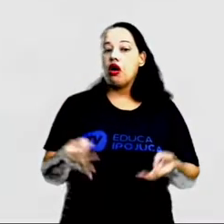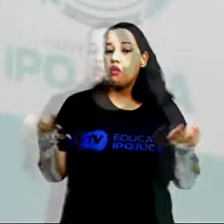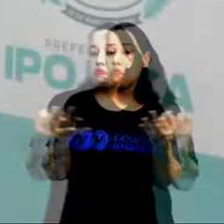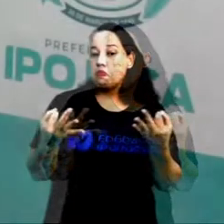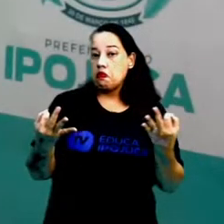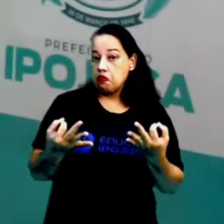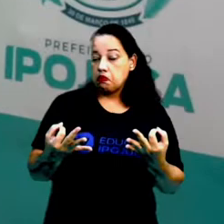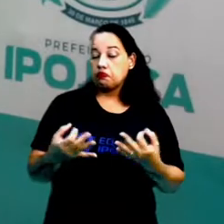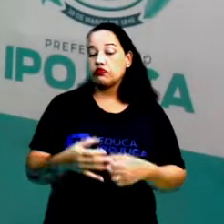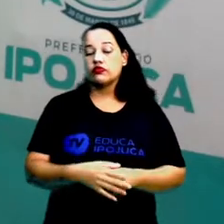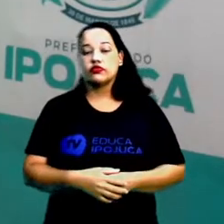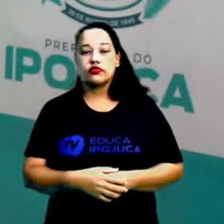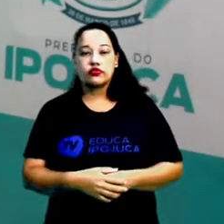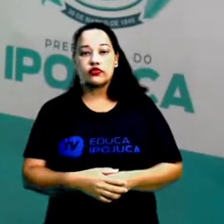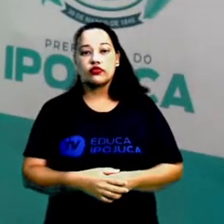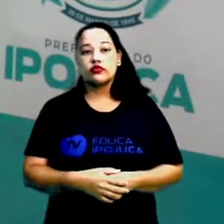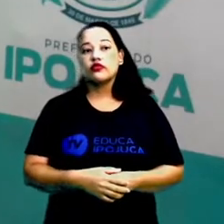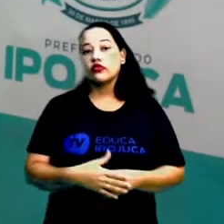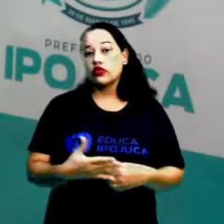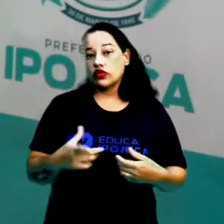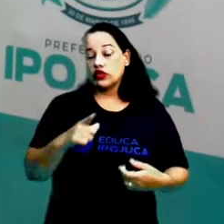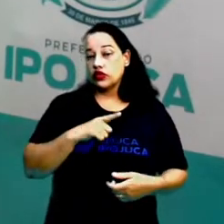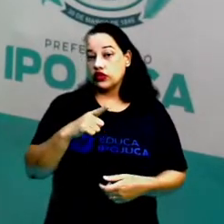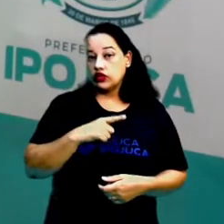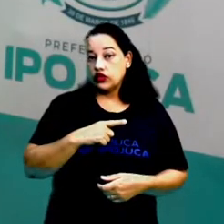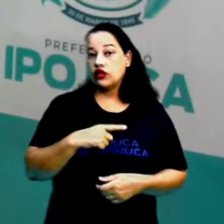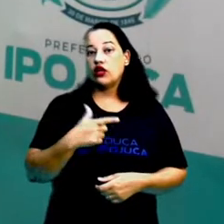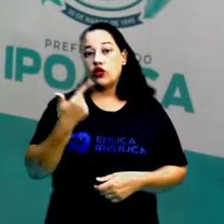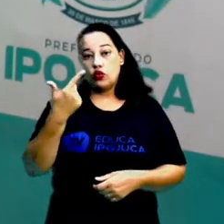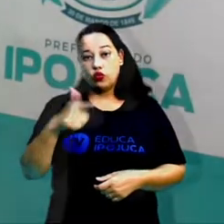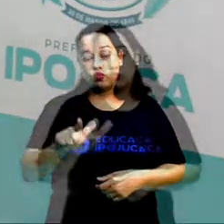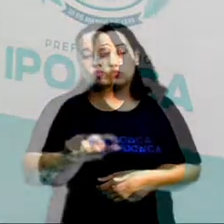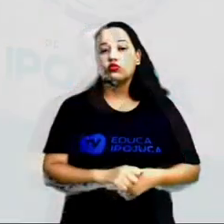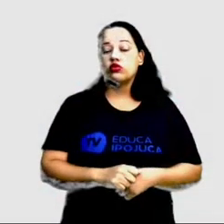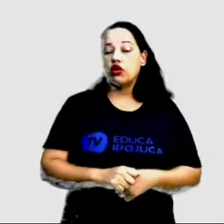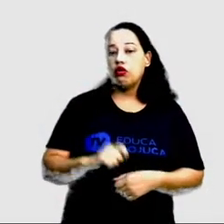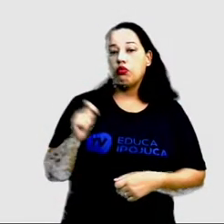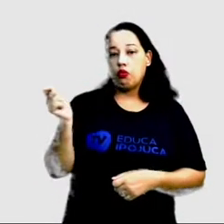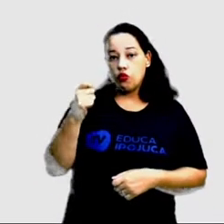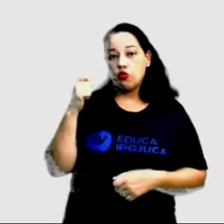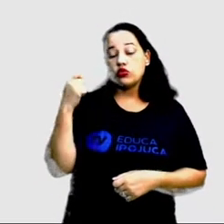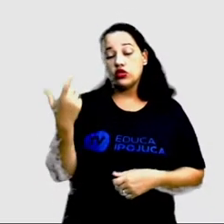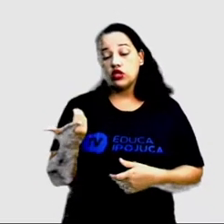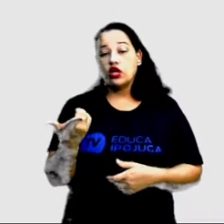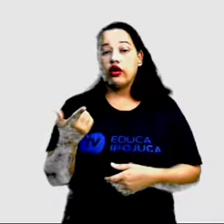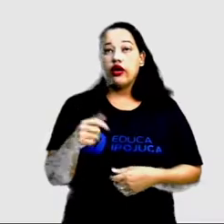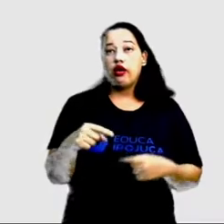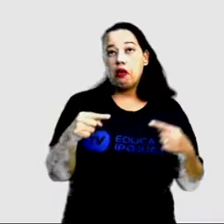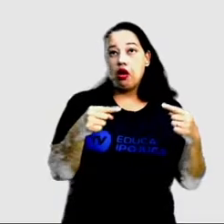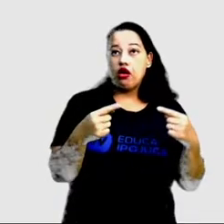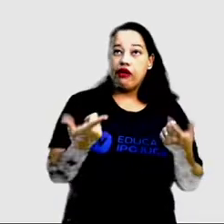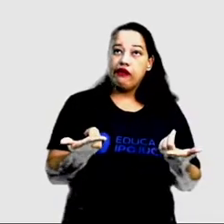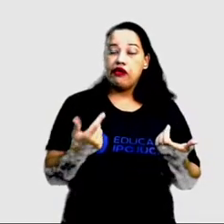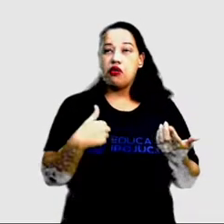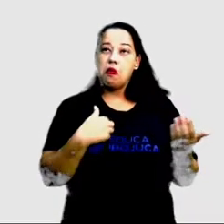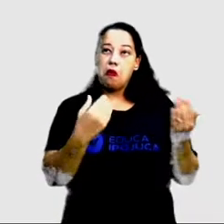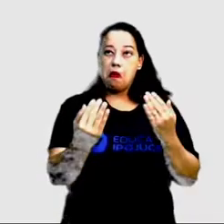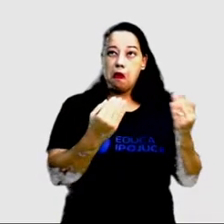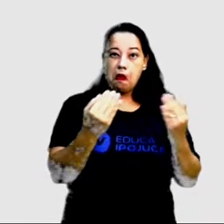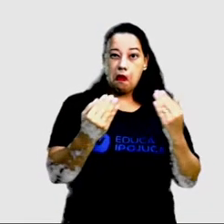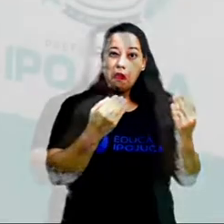sofisticado, ok? Temos também o country, que se nós fôssemos comparar com